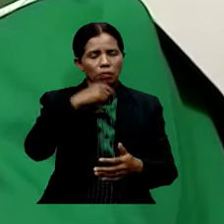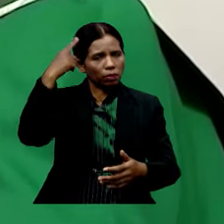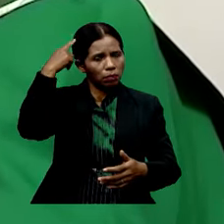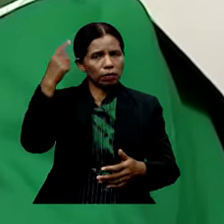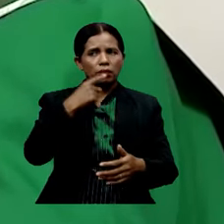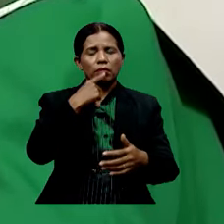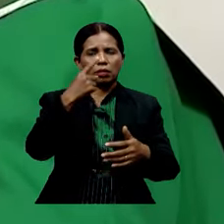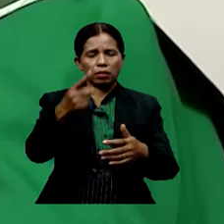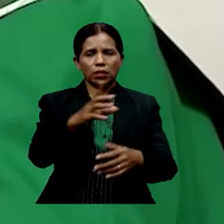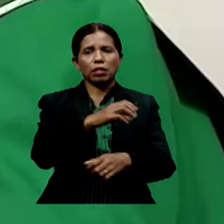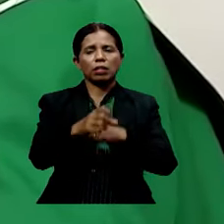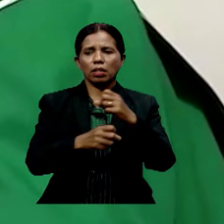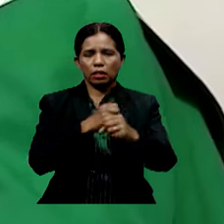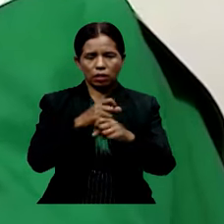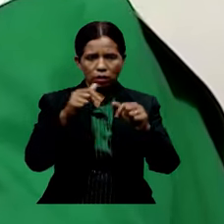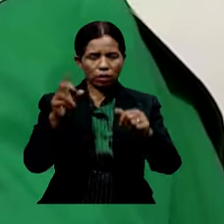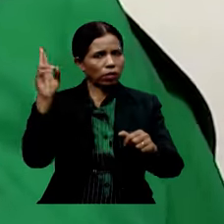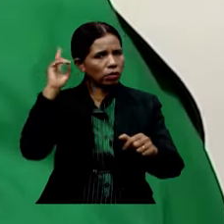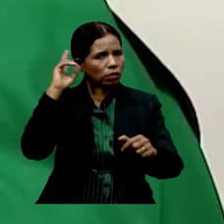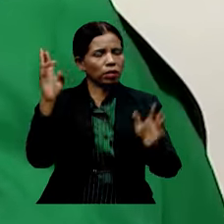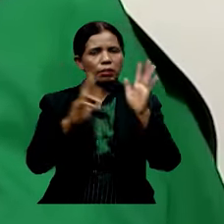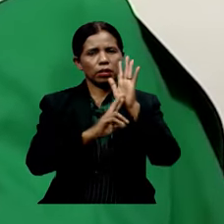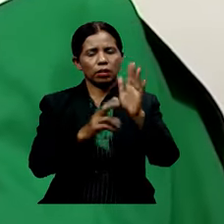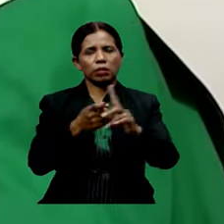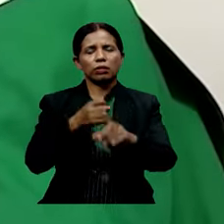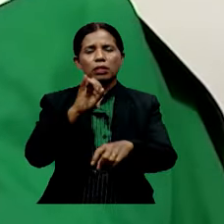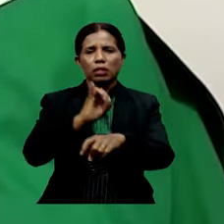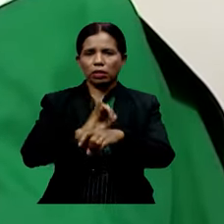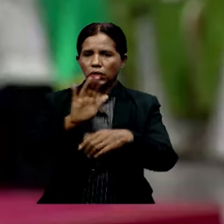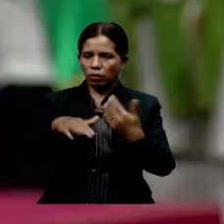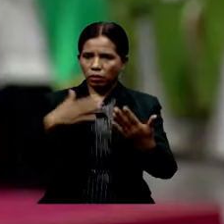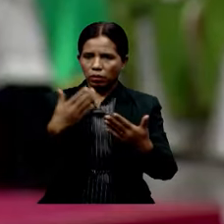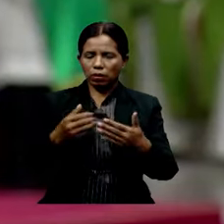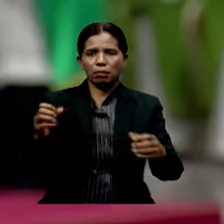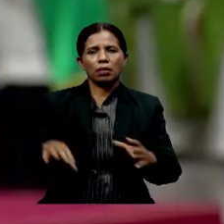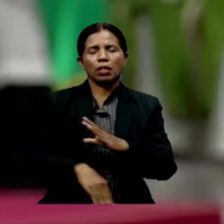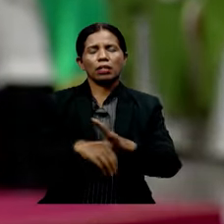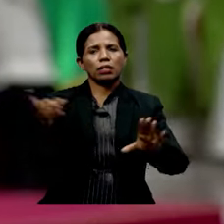convoca sinodo ia tinang ida ne ho di rona representante sira husi igreja lokal ho di bele asai